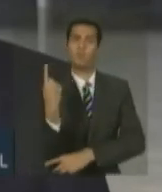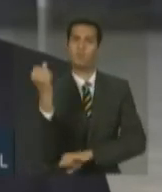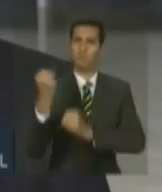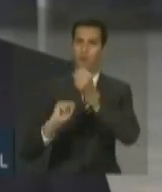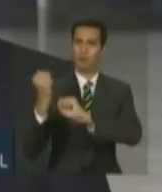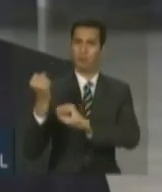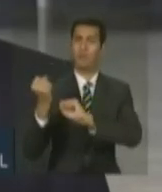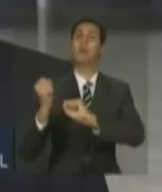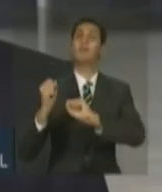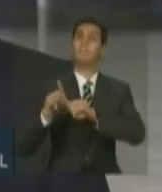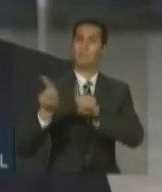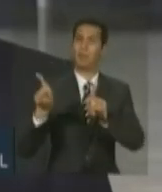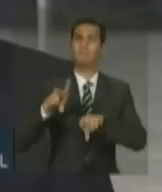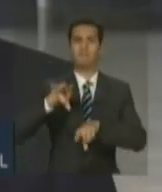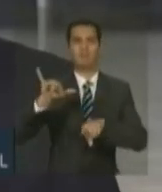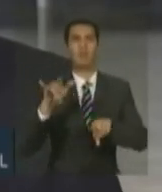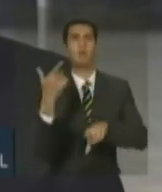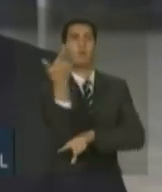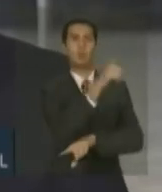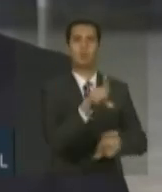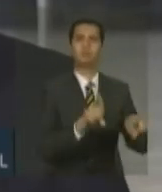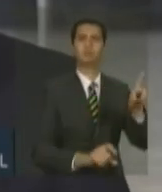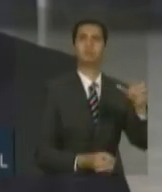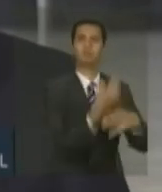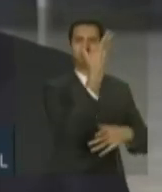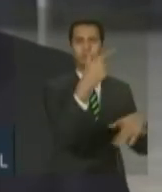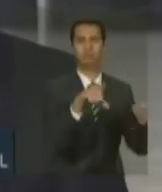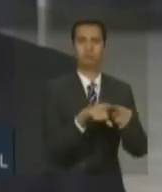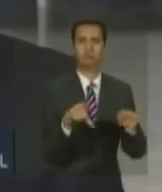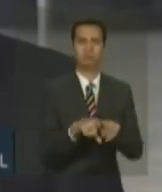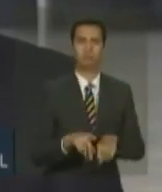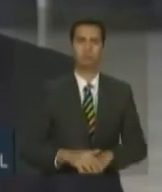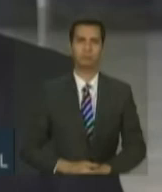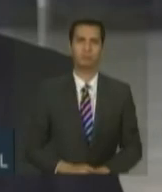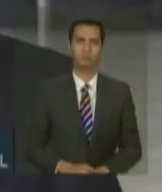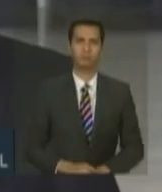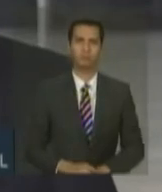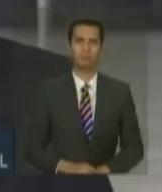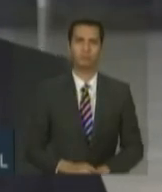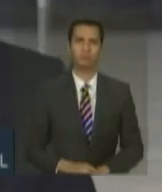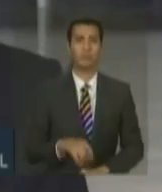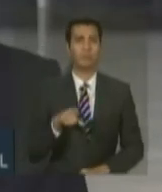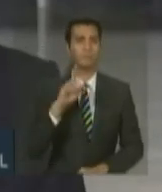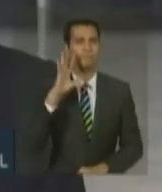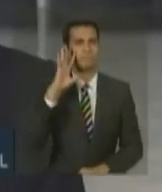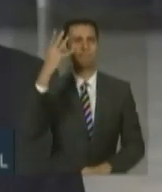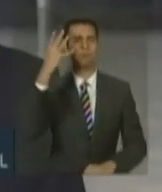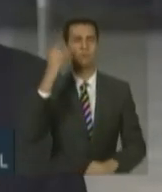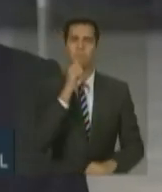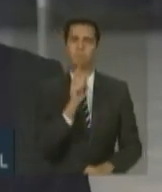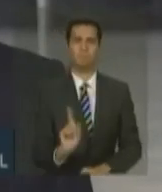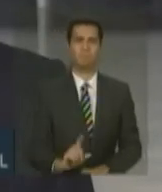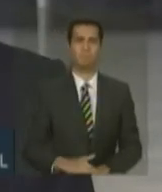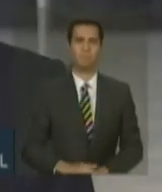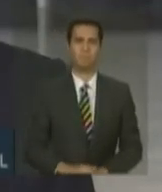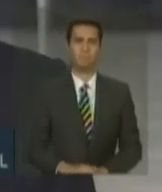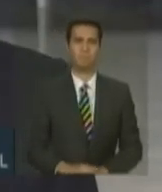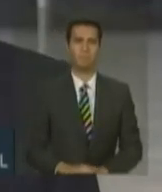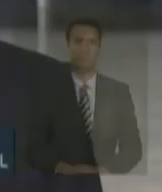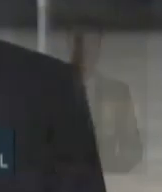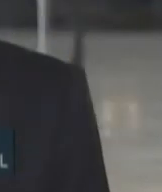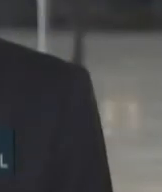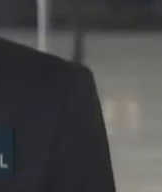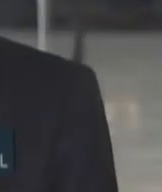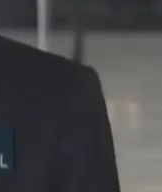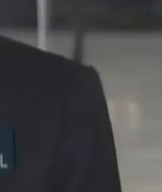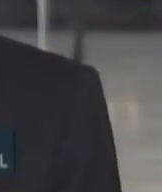componentes associados. Essa primeira fábrica especificamente? Isso não está definido. Essa primeira não fábrica especificamente, qual é a estimativa de investimento? É